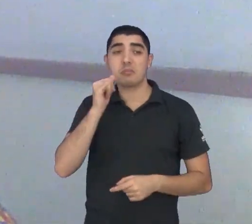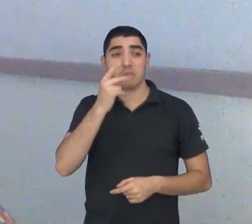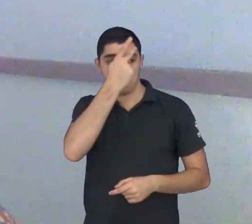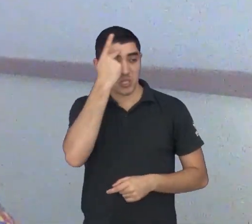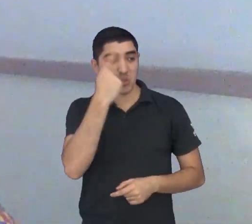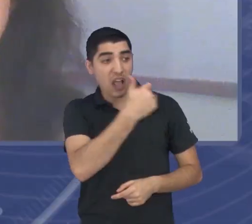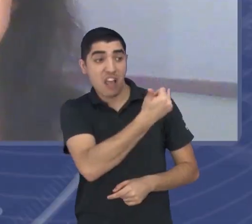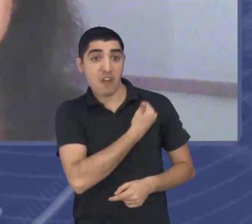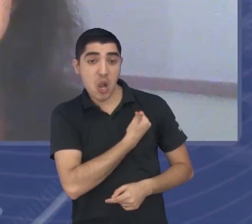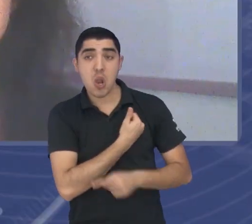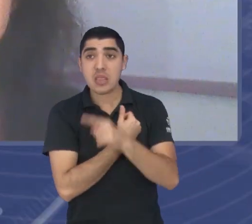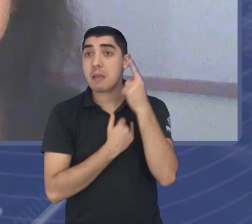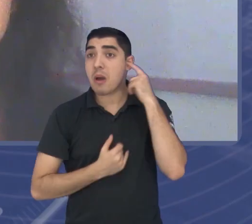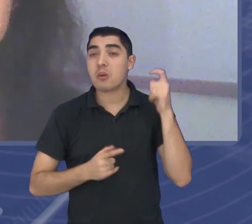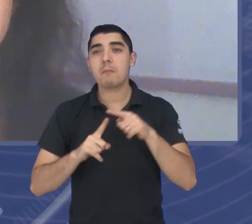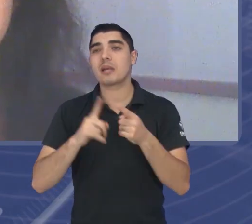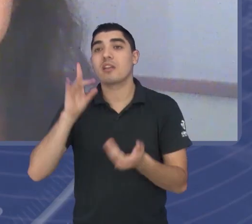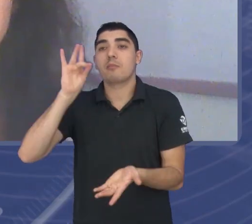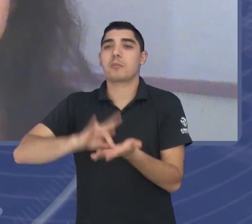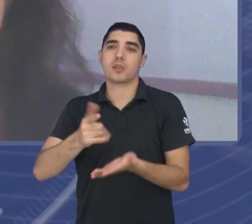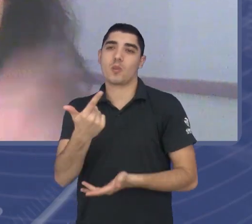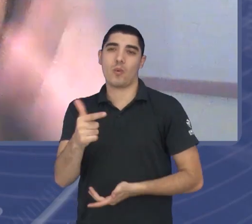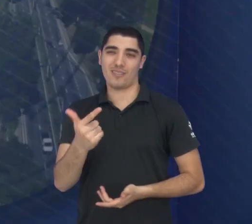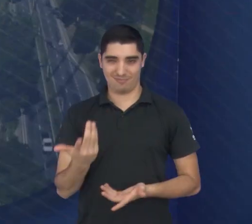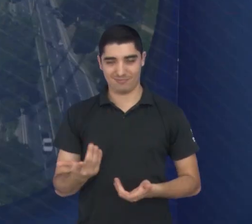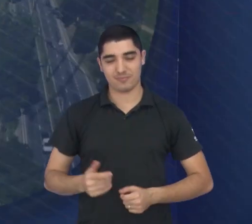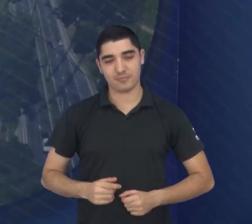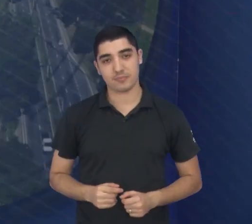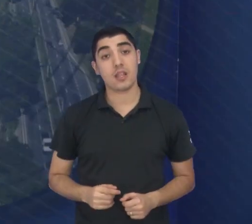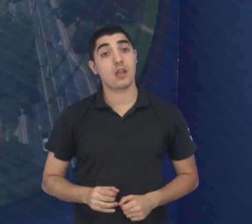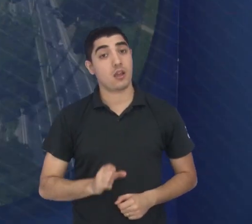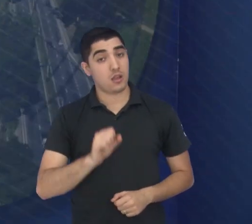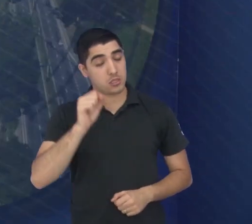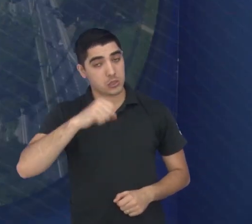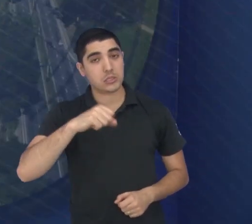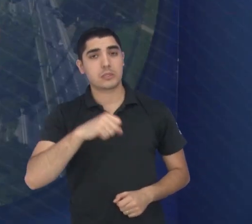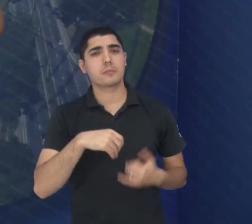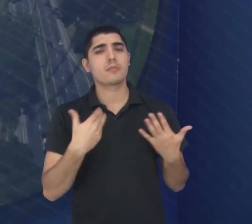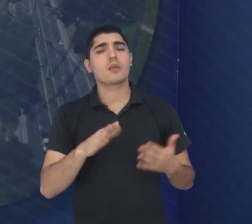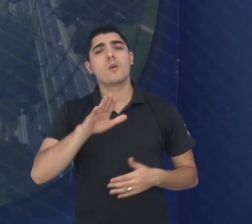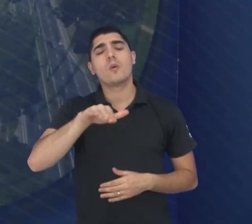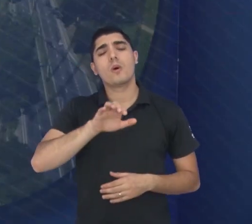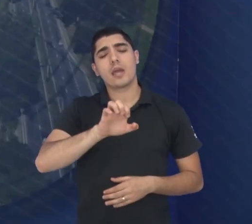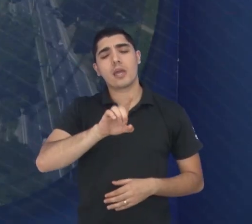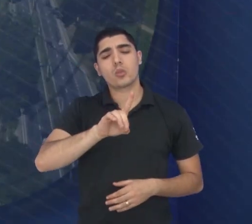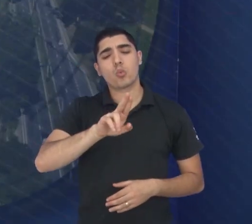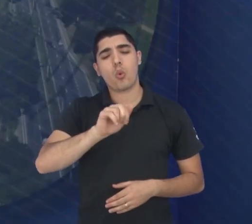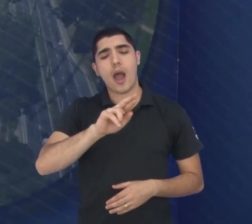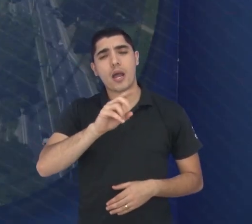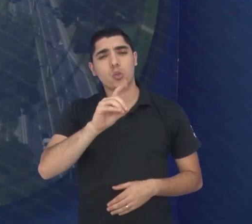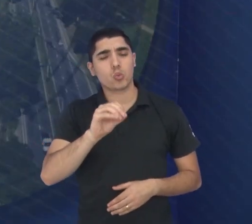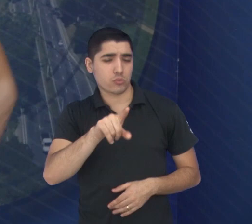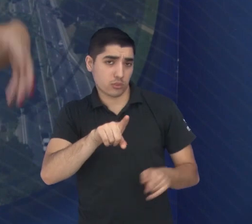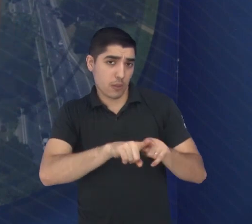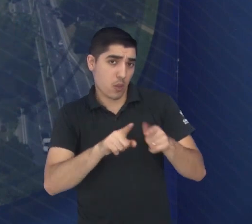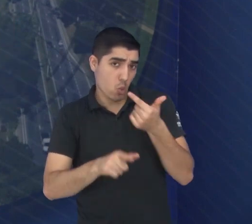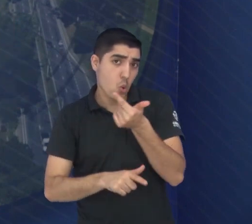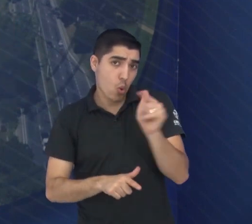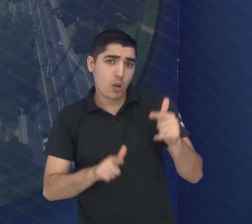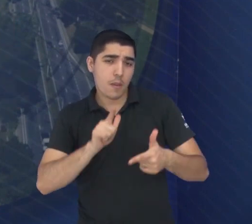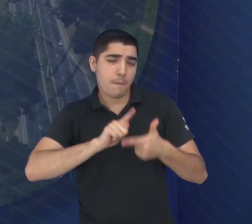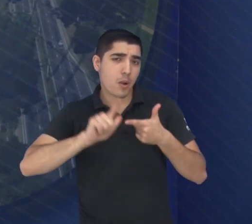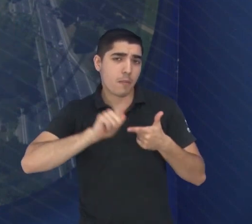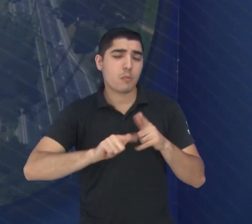fundamento. Sim. E rapidamente, Eduardo, um outro problema que vem acontecendo, a gente